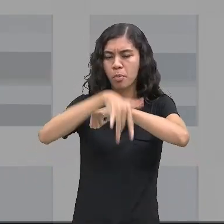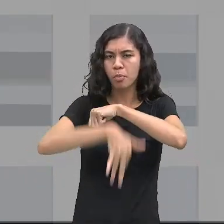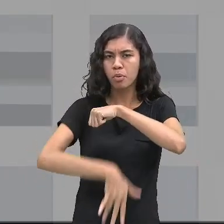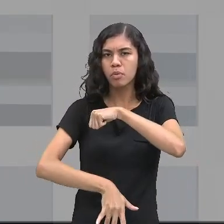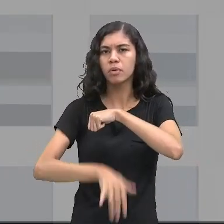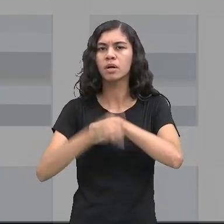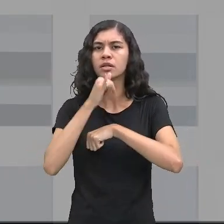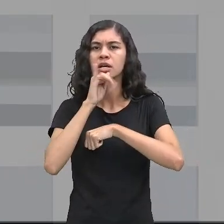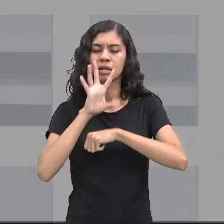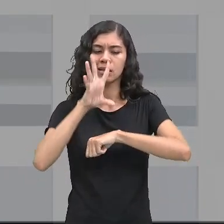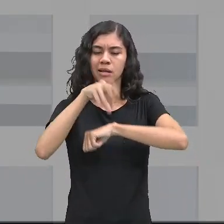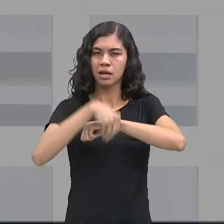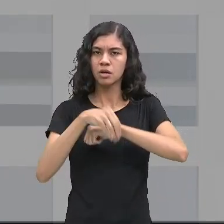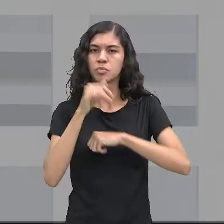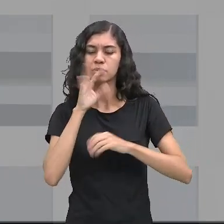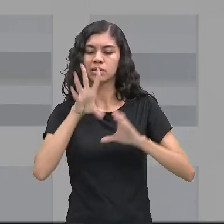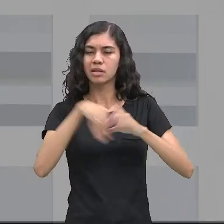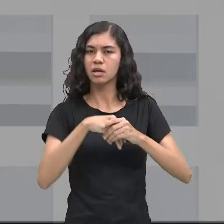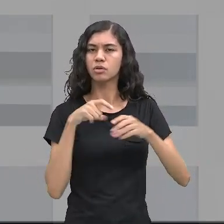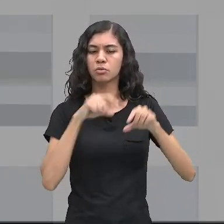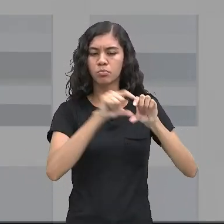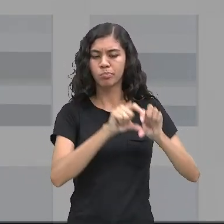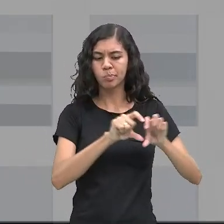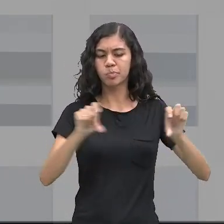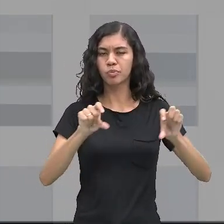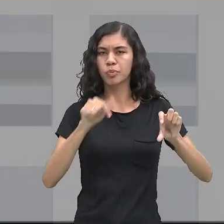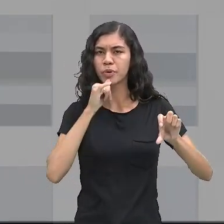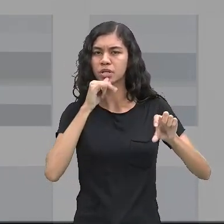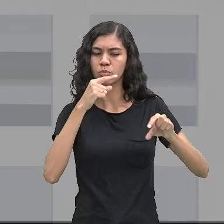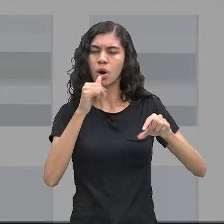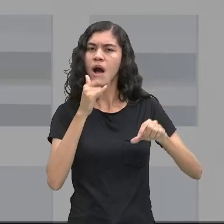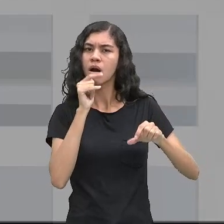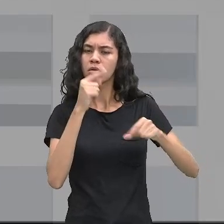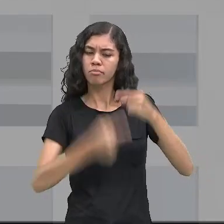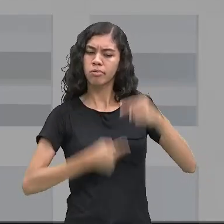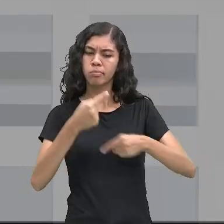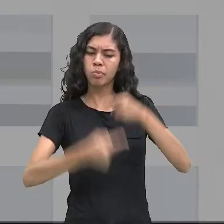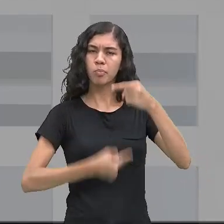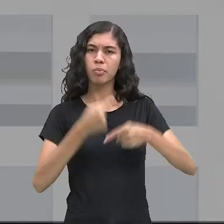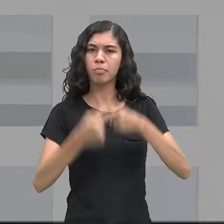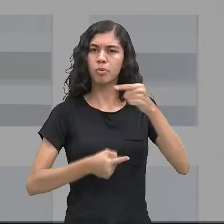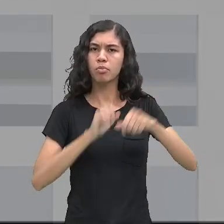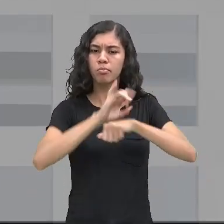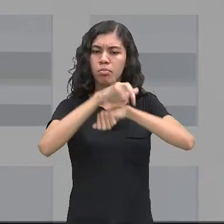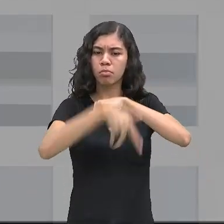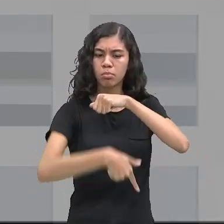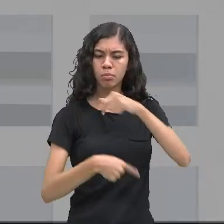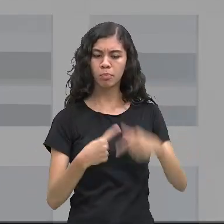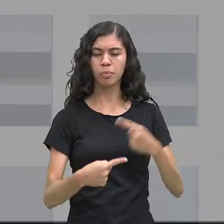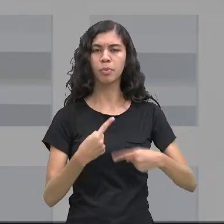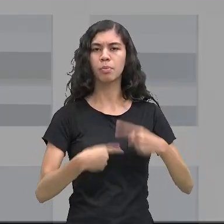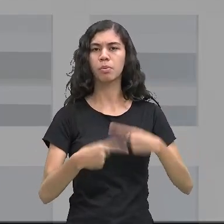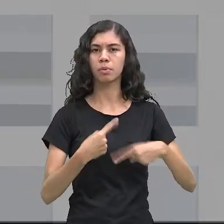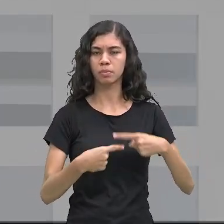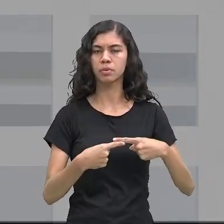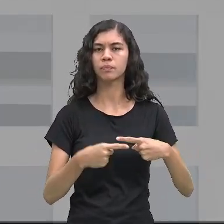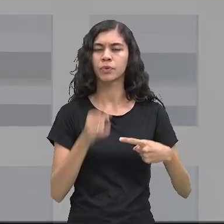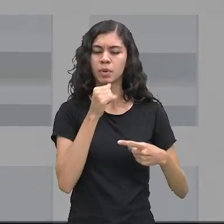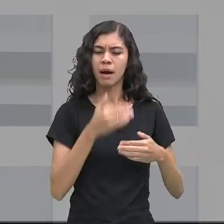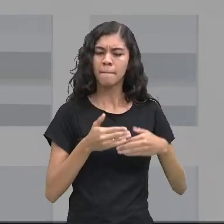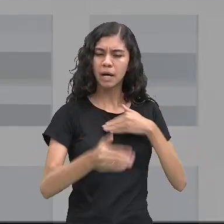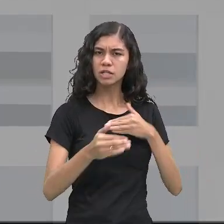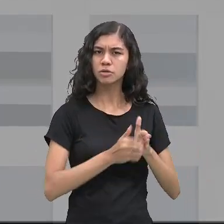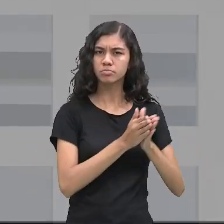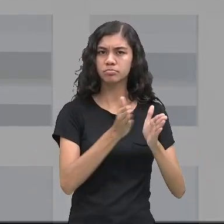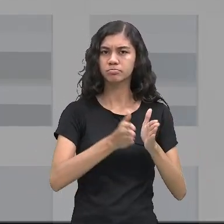né? O movimento da água vai fazer girar essa turbina. E o que está acontecendo ali? A partir dessa turbina e de outros processos mais